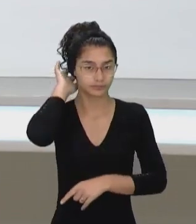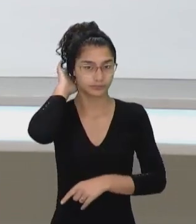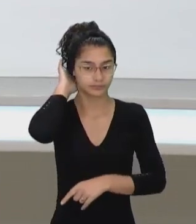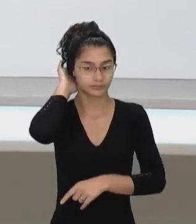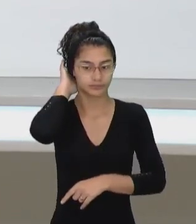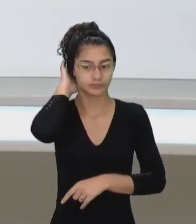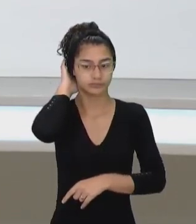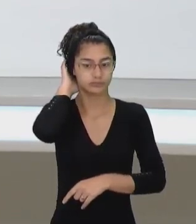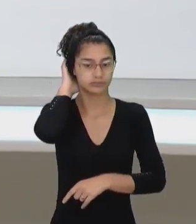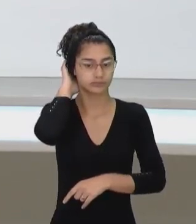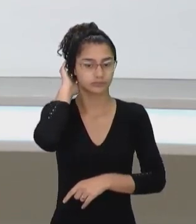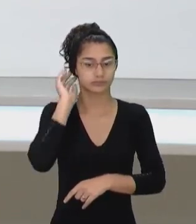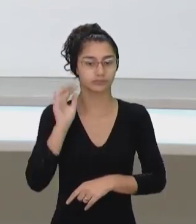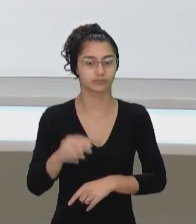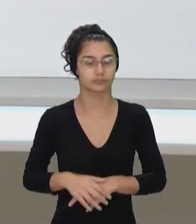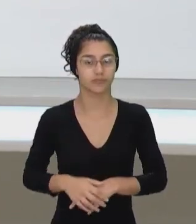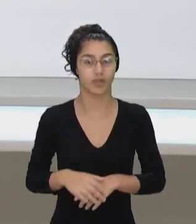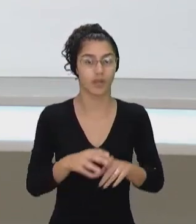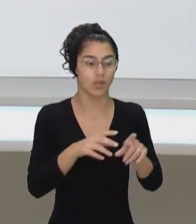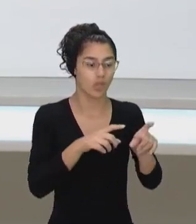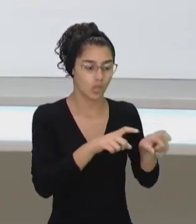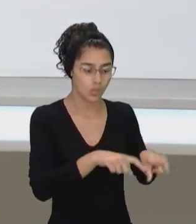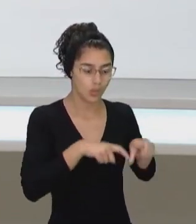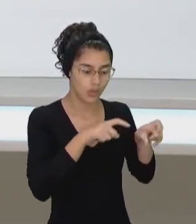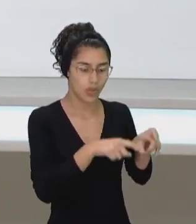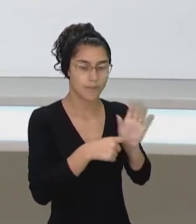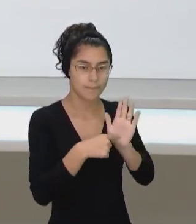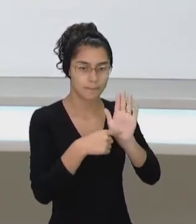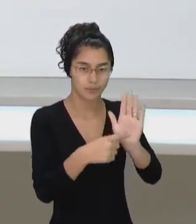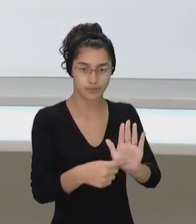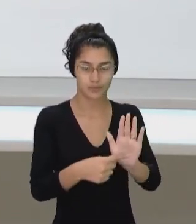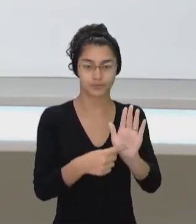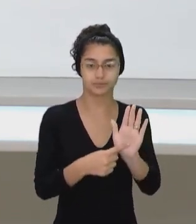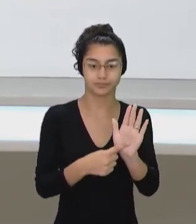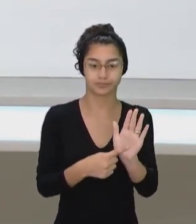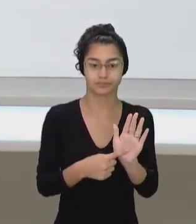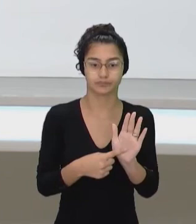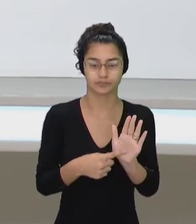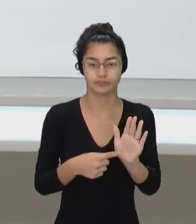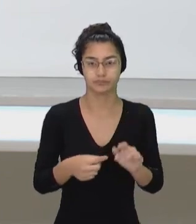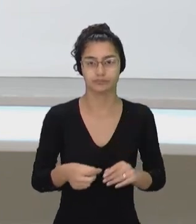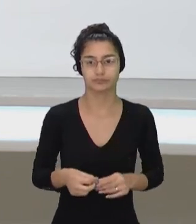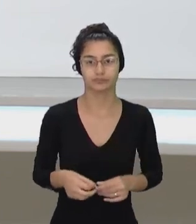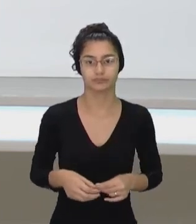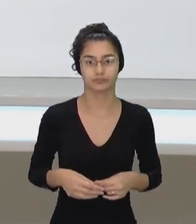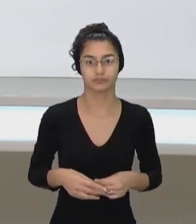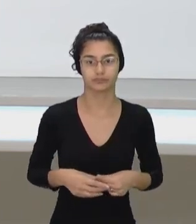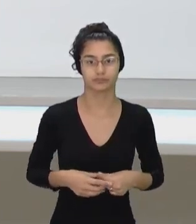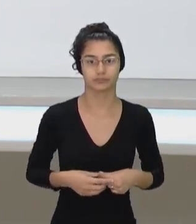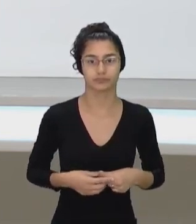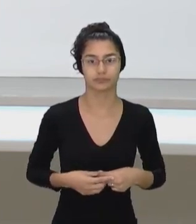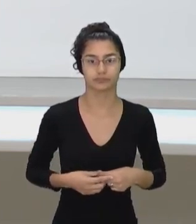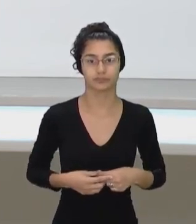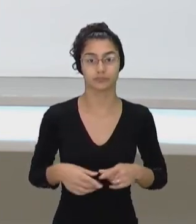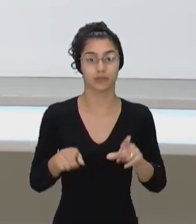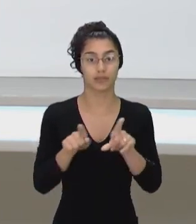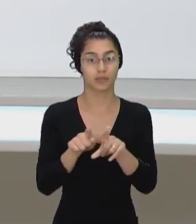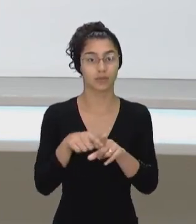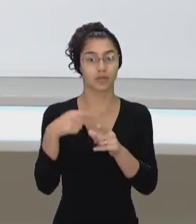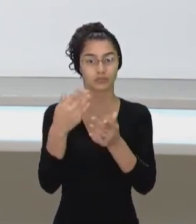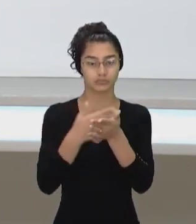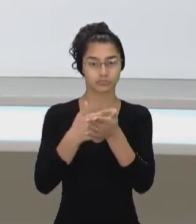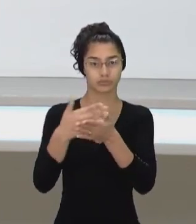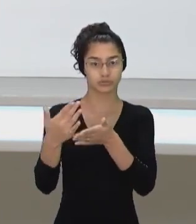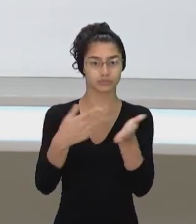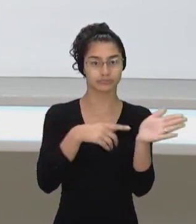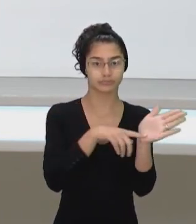da cultura e do campo, Então a gente mostrou aí a questão dos agrotóxicos, E aí a gente entrou agora